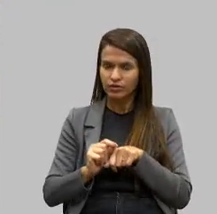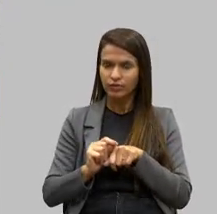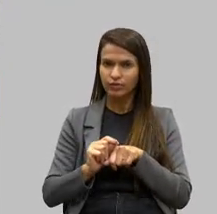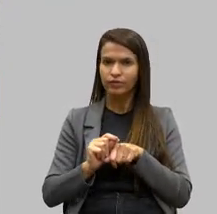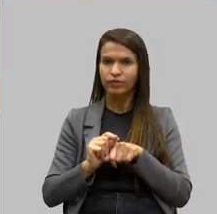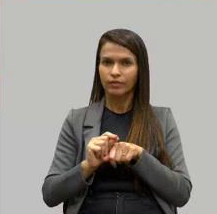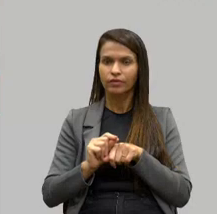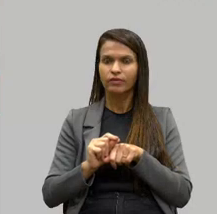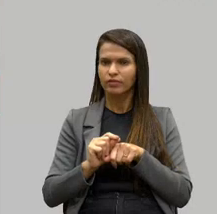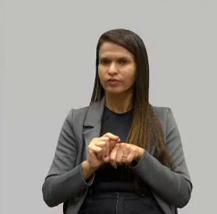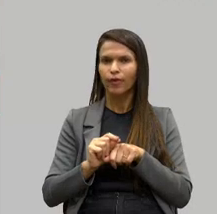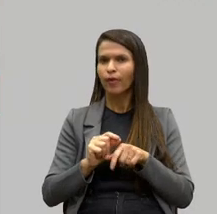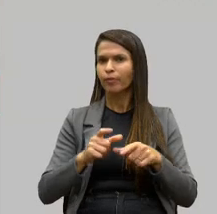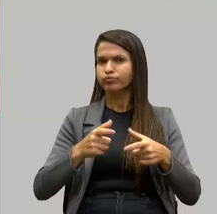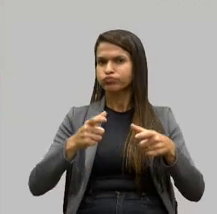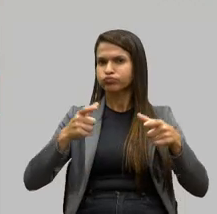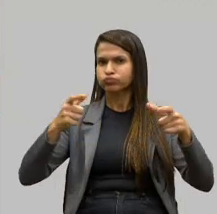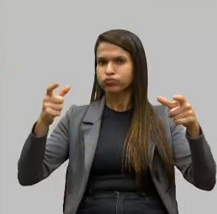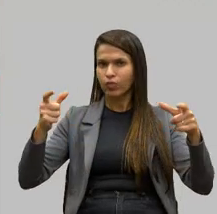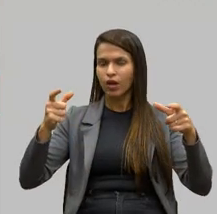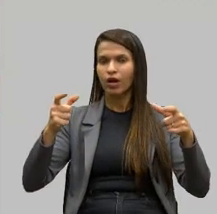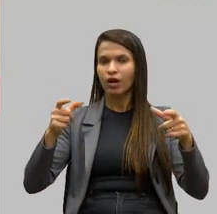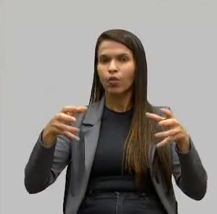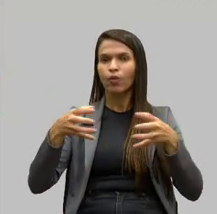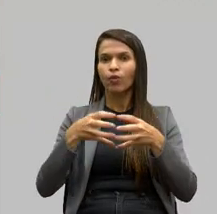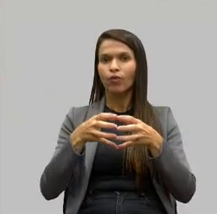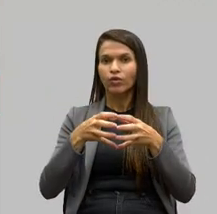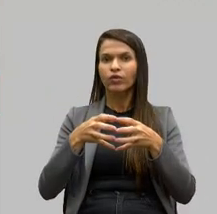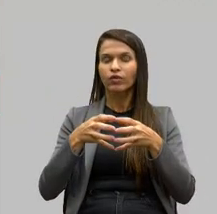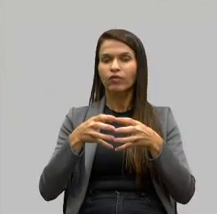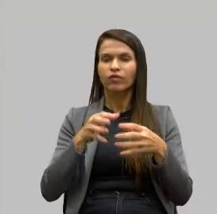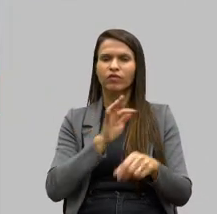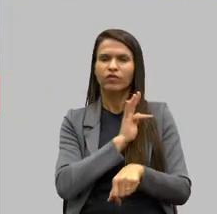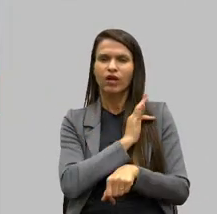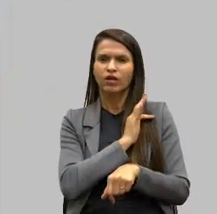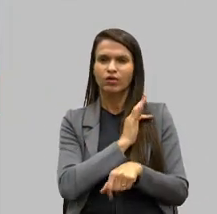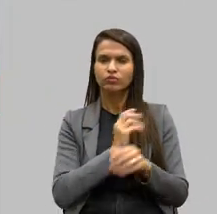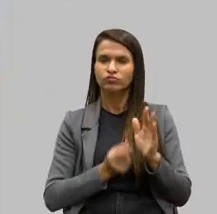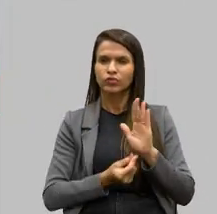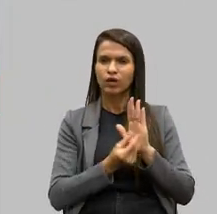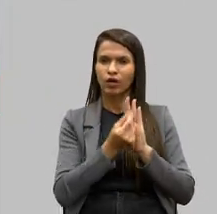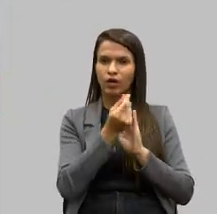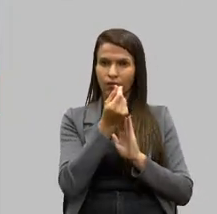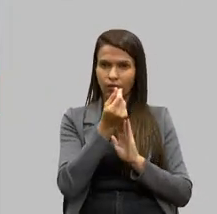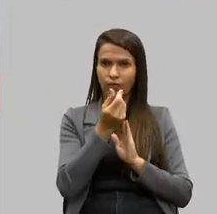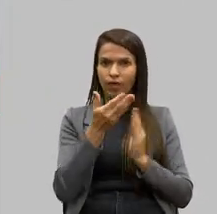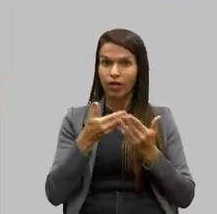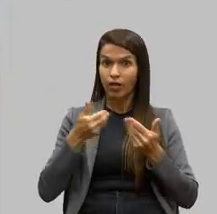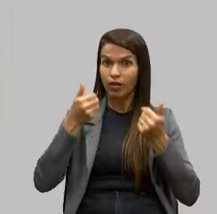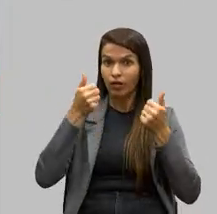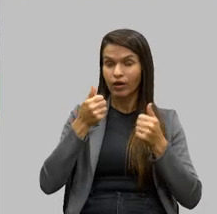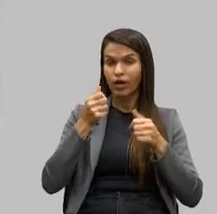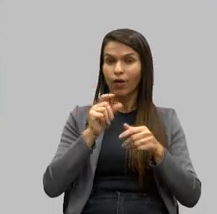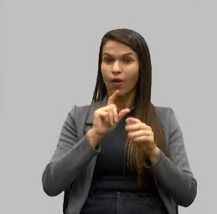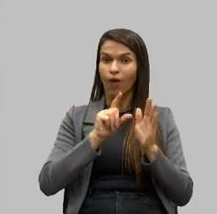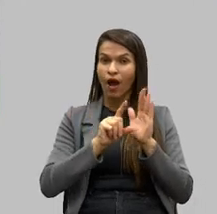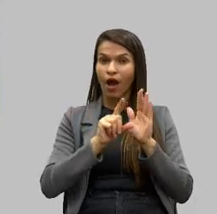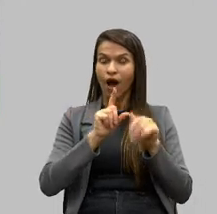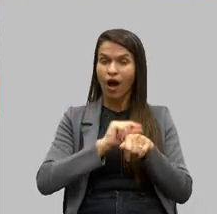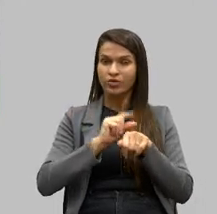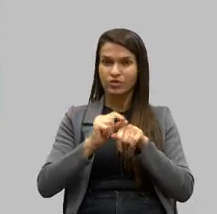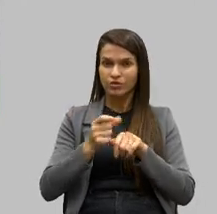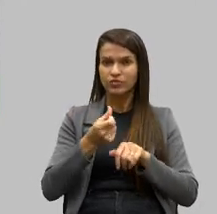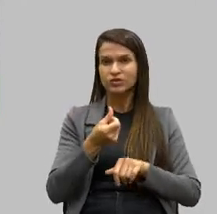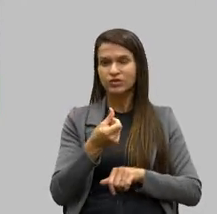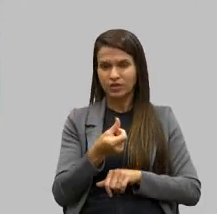unânime aqui na Comissão de Fiscalização Financeira e Orçamentária, aperfeiçoando o artigo 6º que o governo do